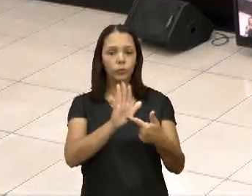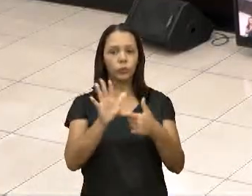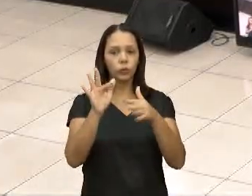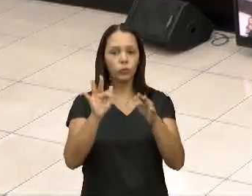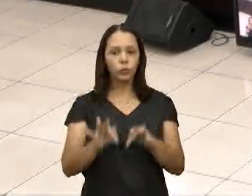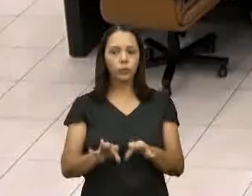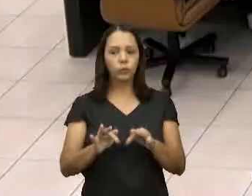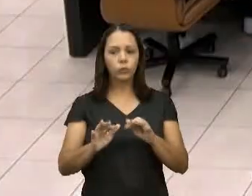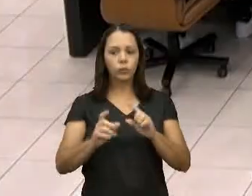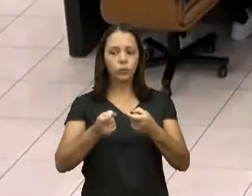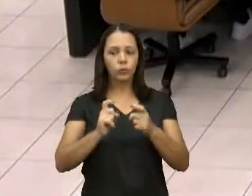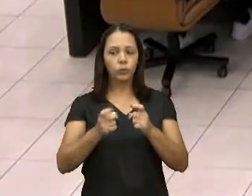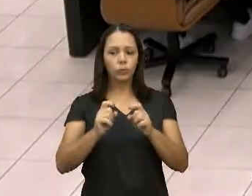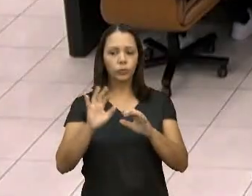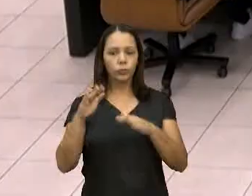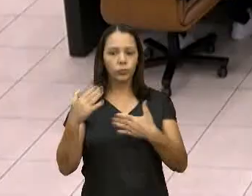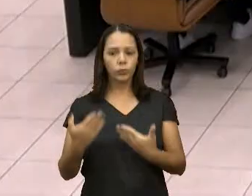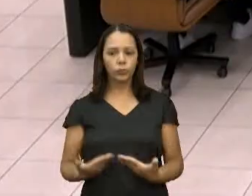solenidade.